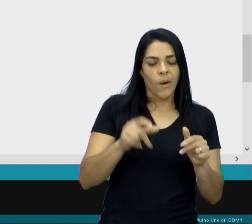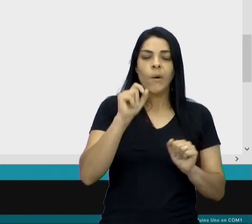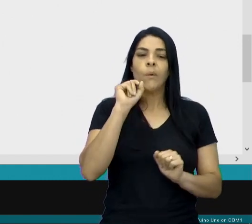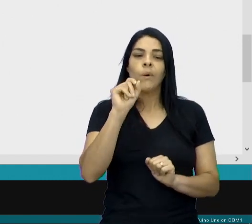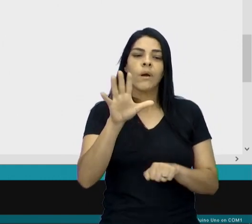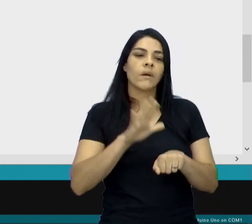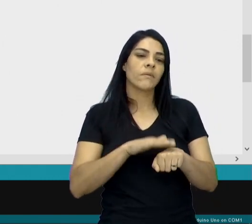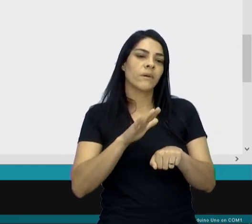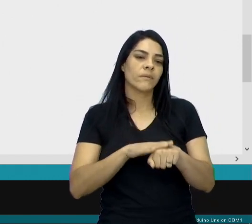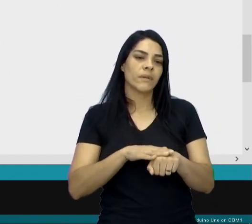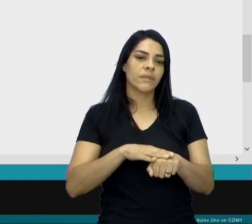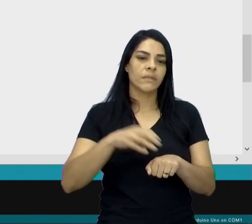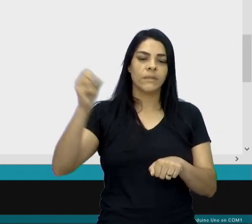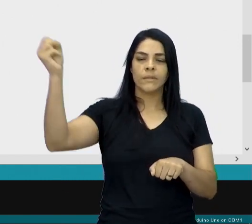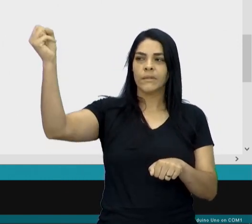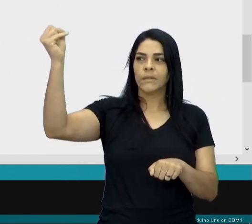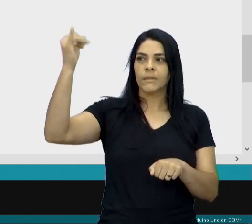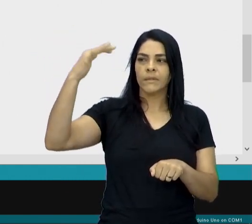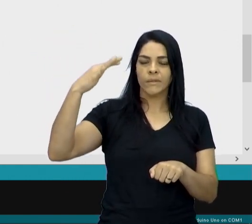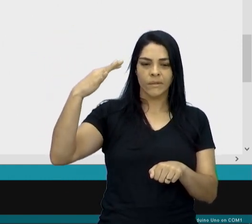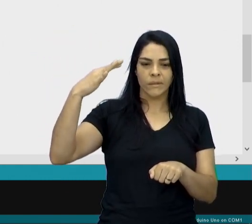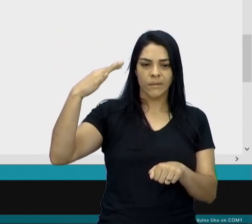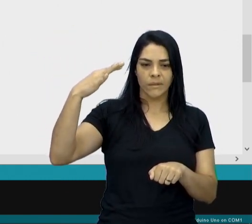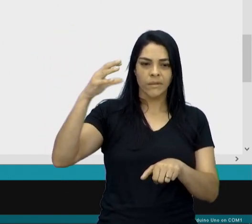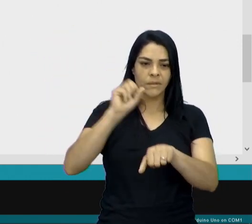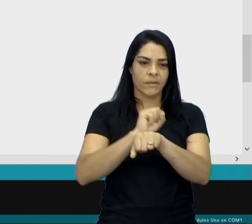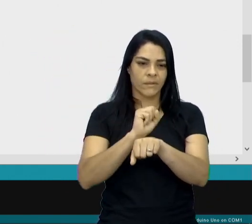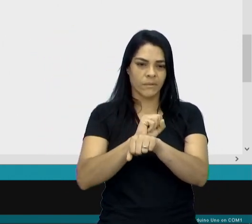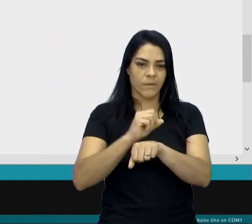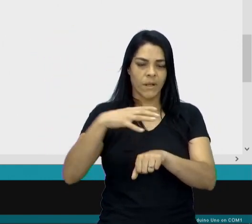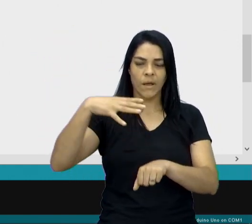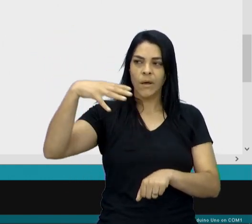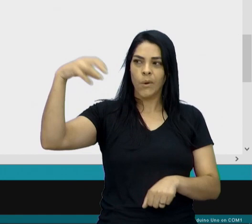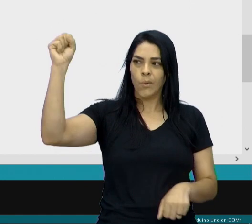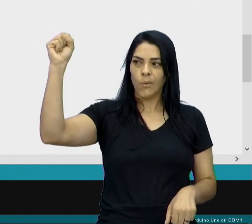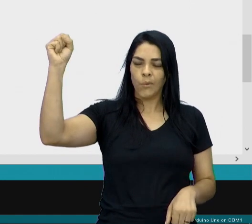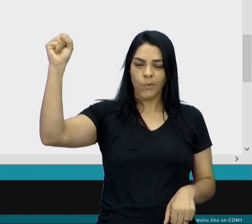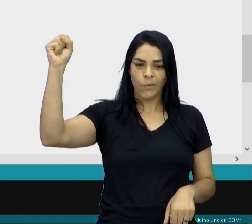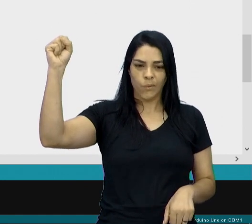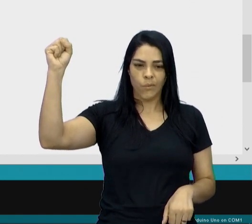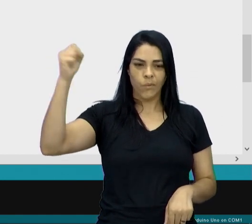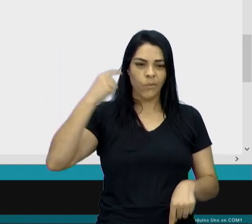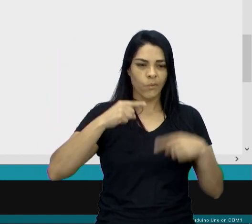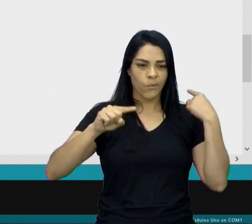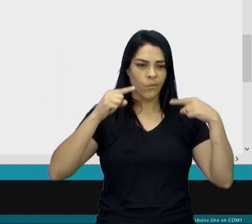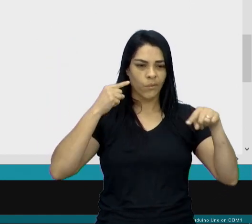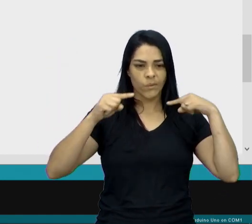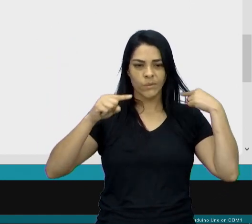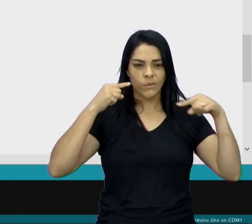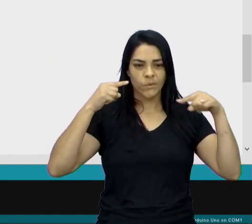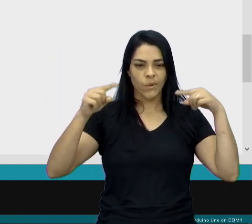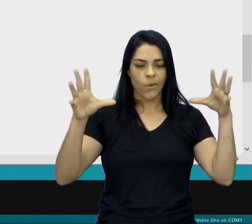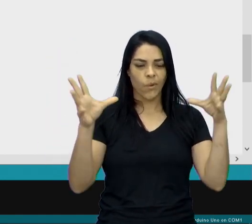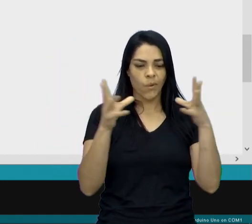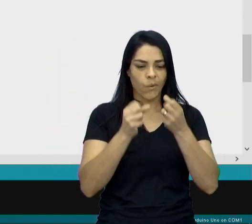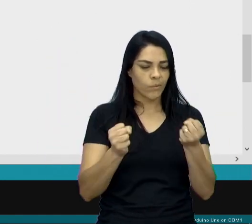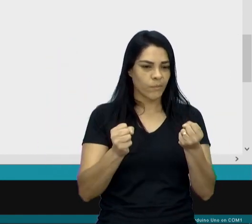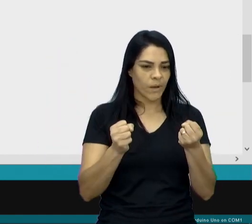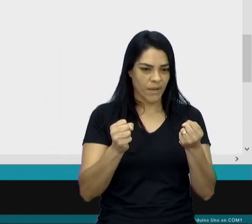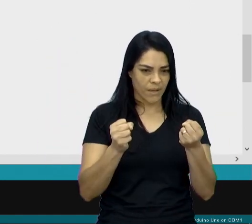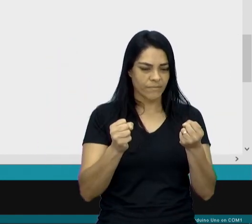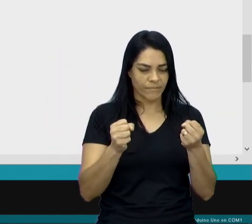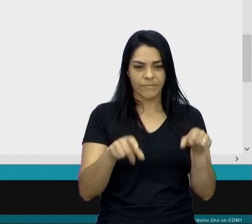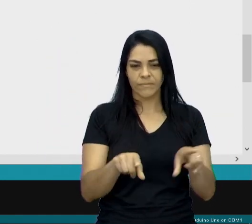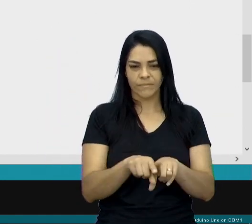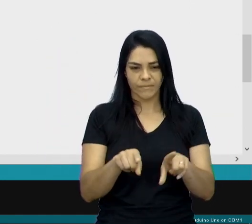fazer? Acender este LED, esperar um pouquinho, apagar, tocar um som, né? Vai tocar o som, acender o LED,